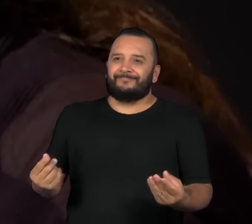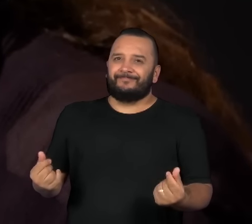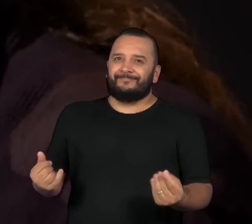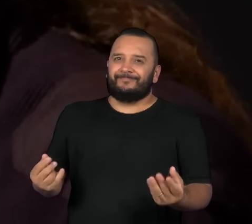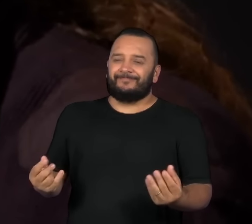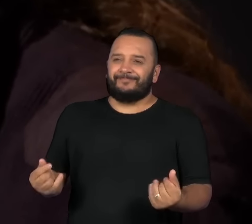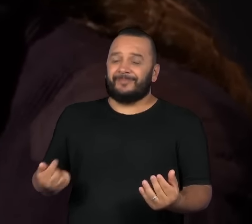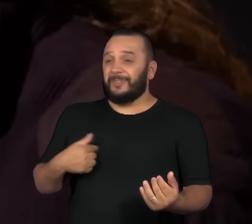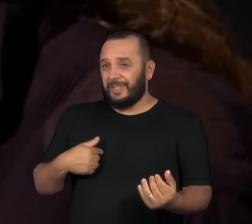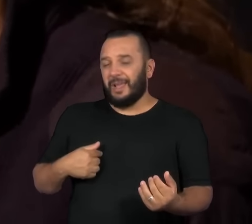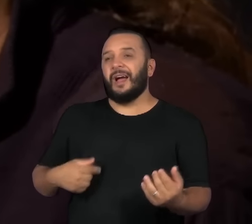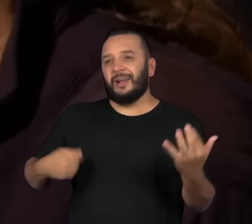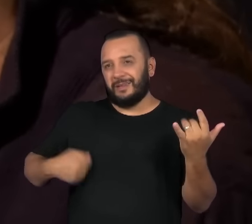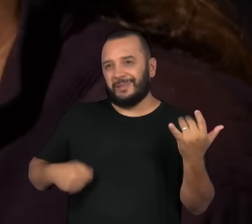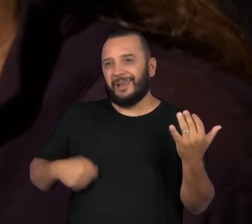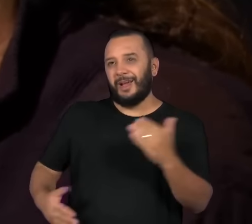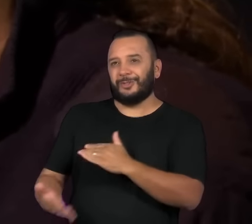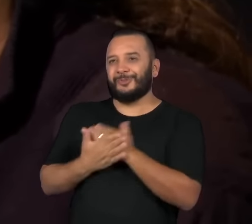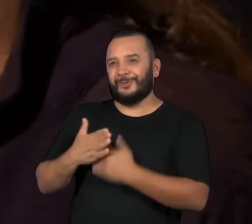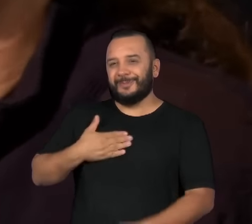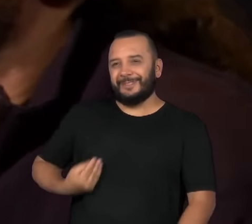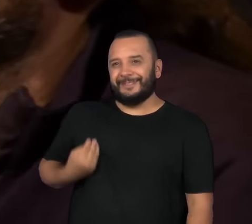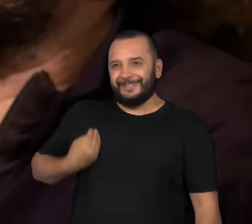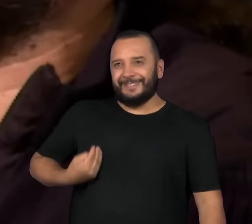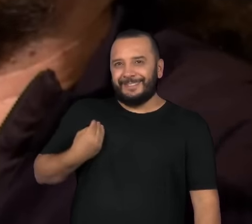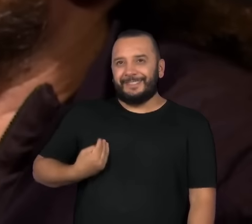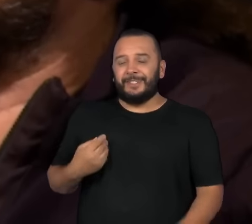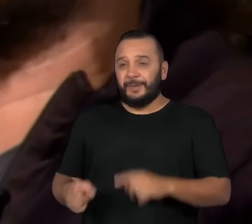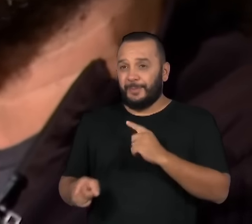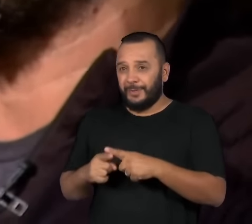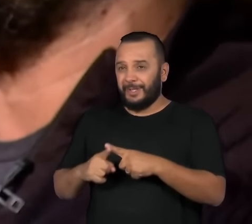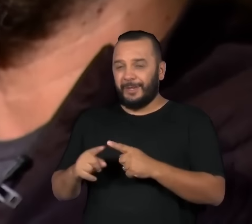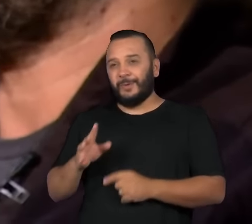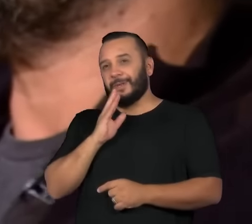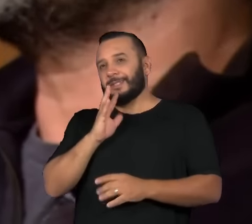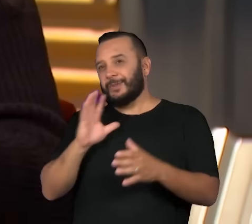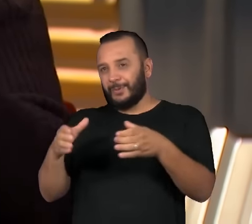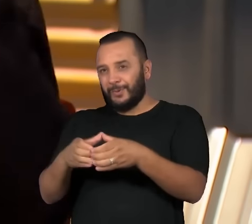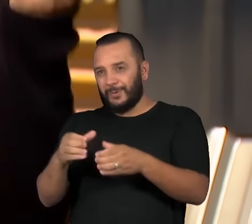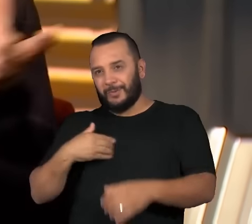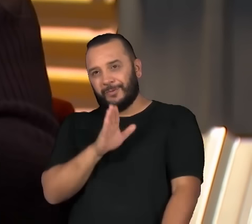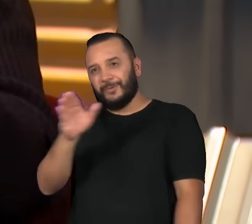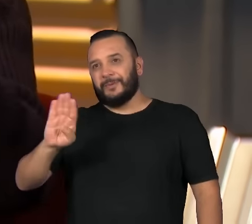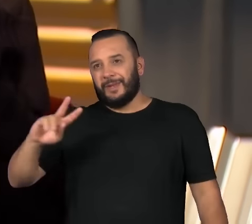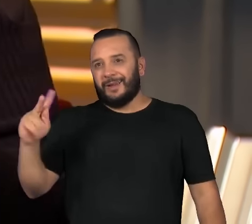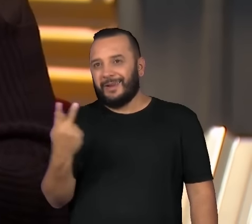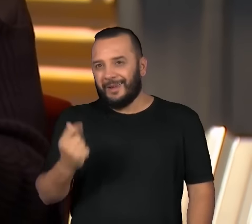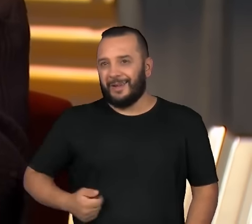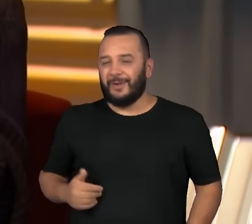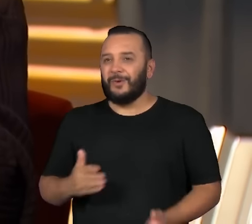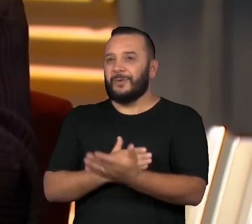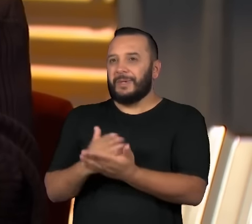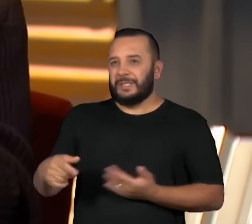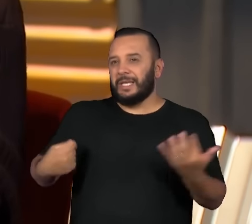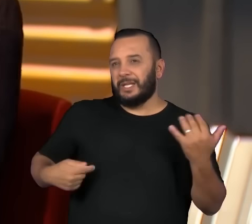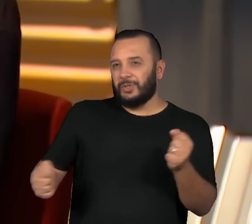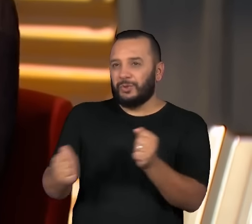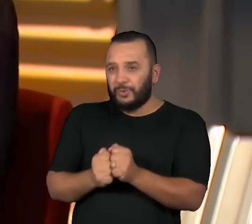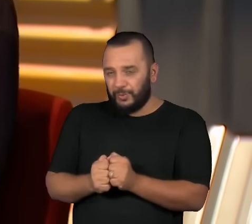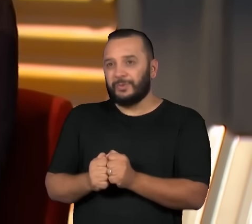E a guitarra salvou minha vida. Porque aí eu conheci essa galera, fui pra BH, a gente começou a tocar juntos, deu uma